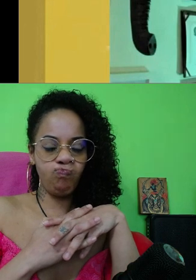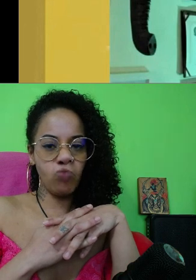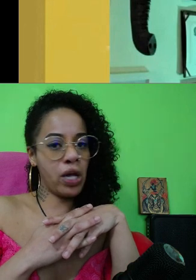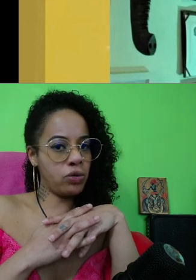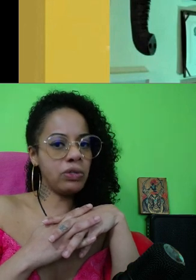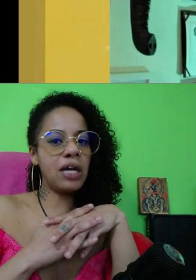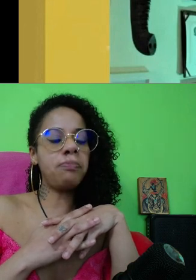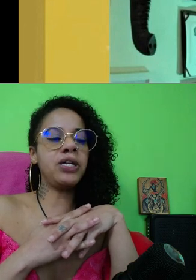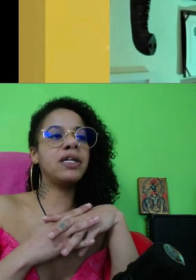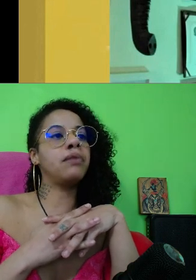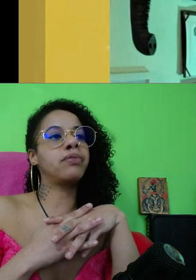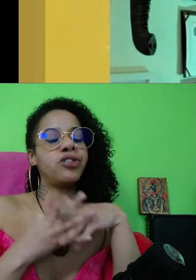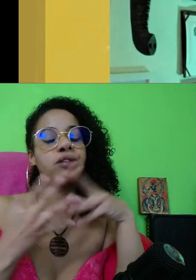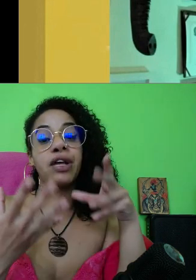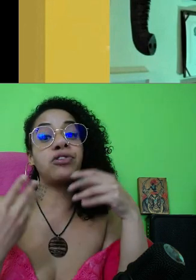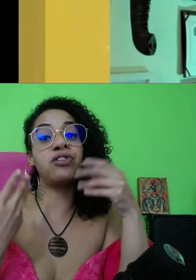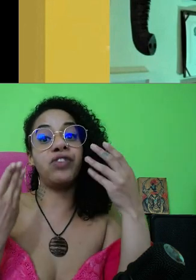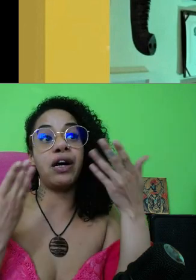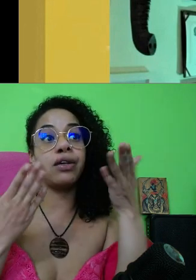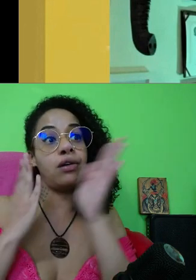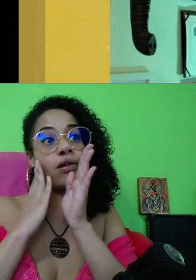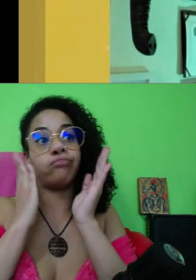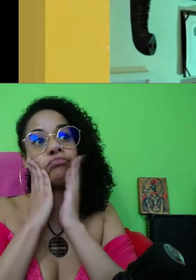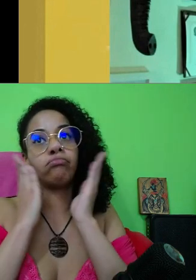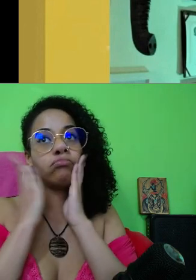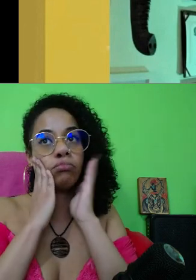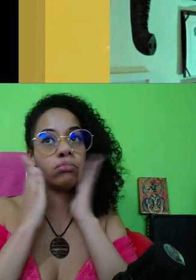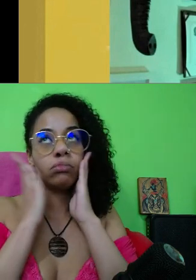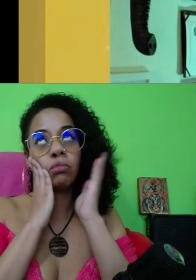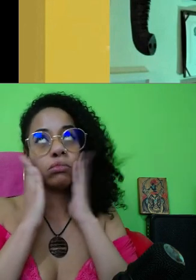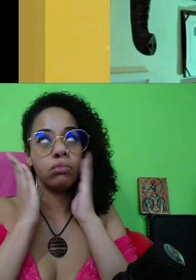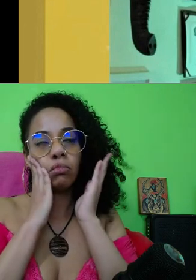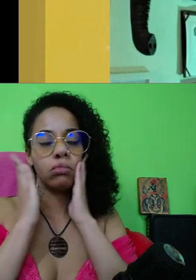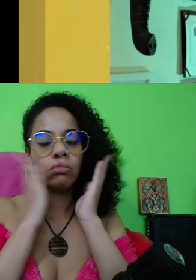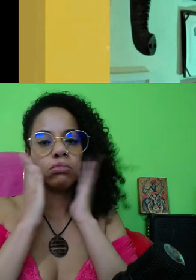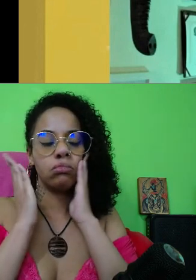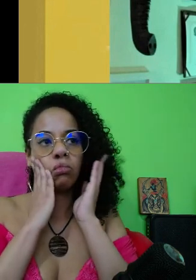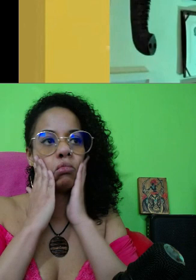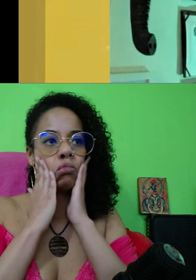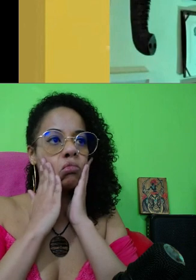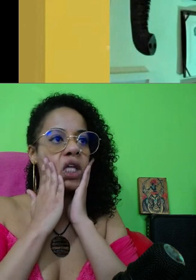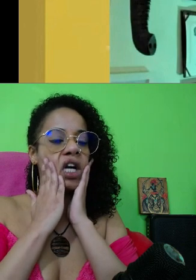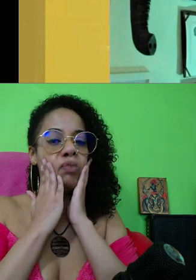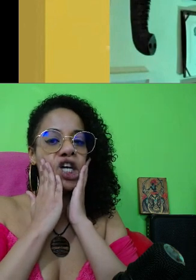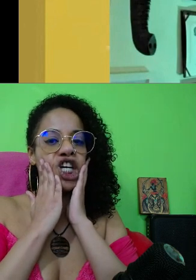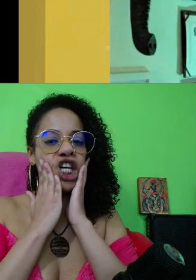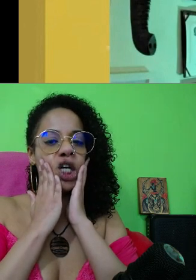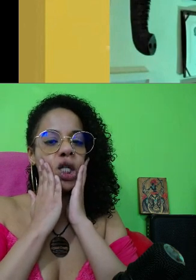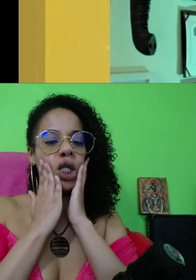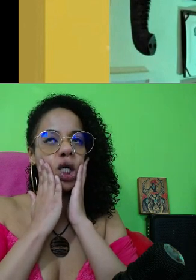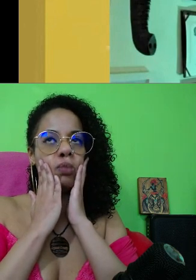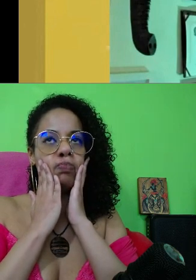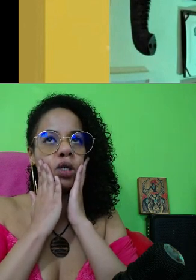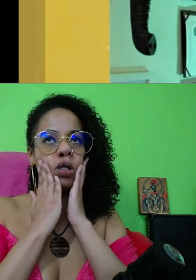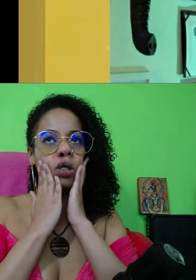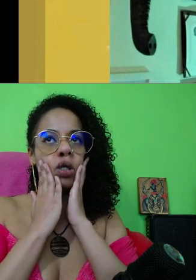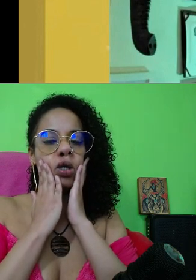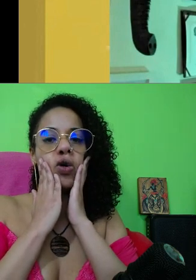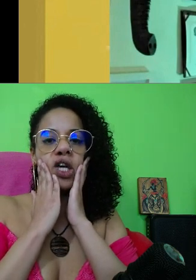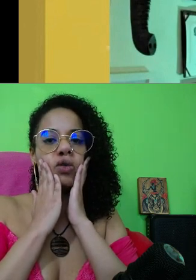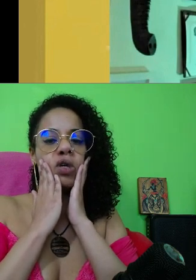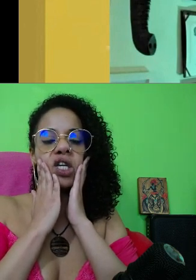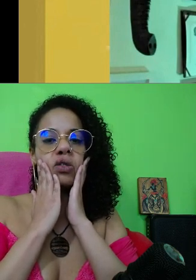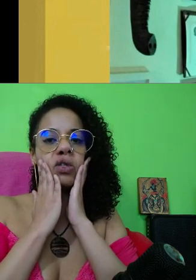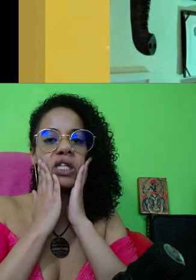eu não tenho por exemplo tenho que vir aqui ó dar a minha carinha tapa